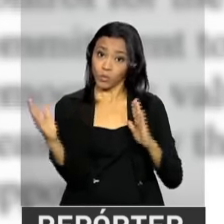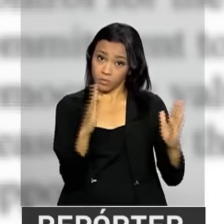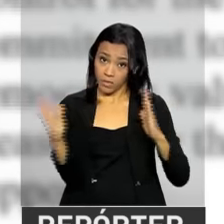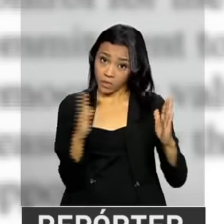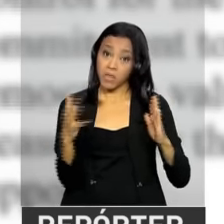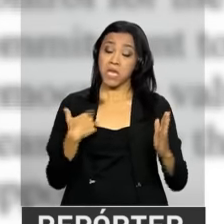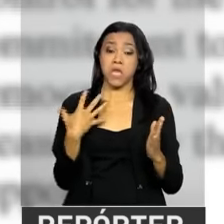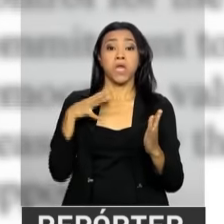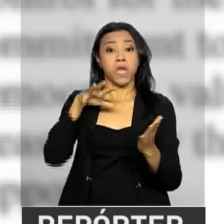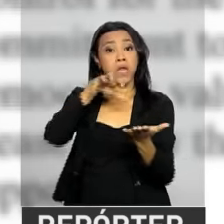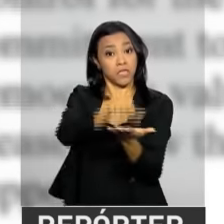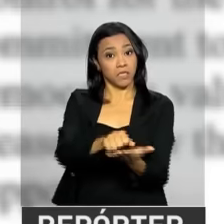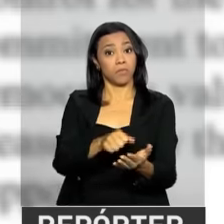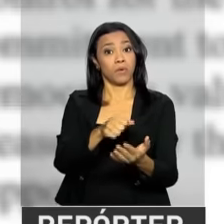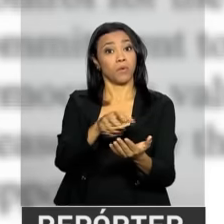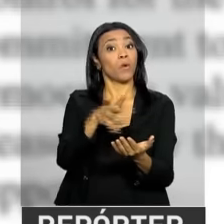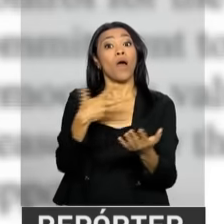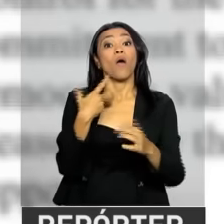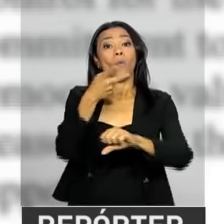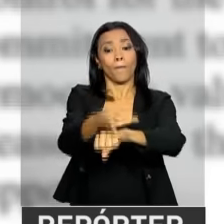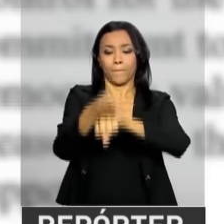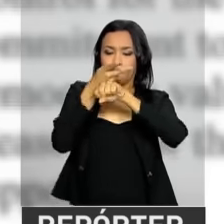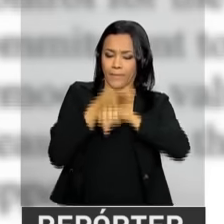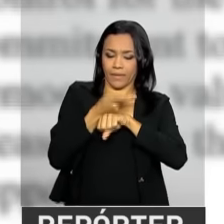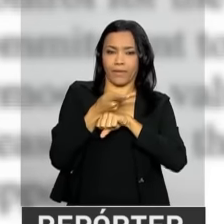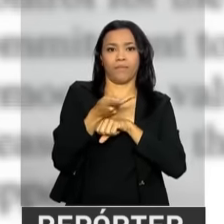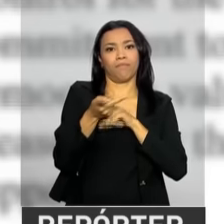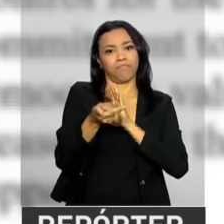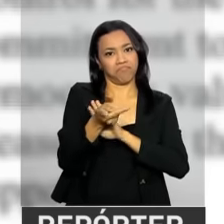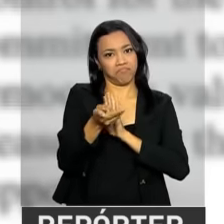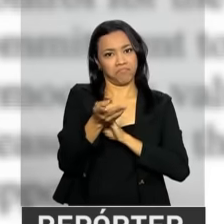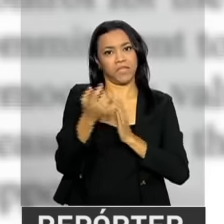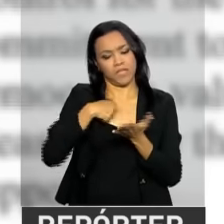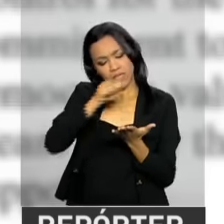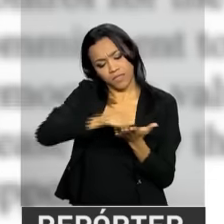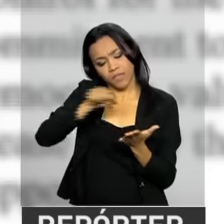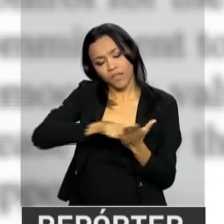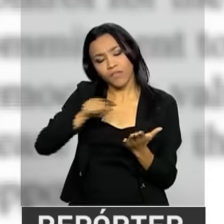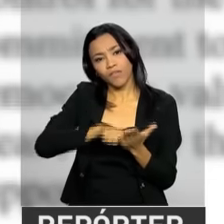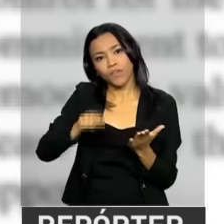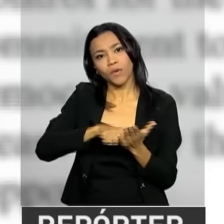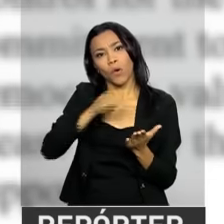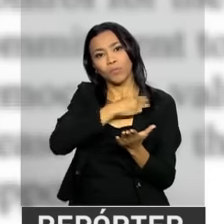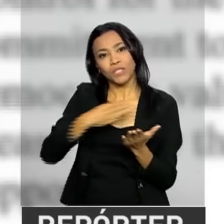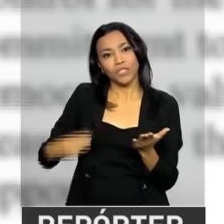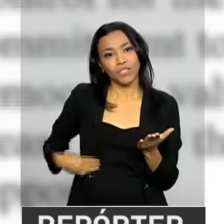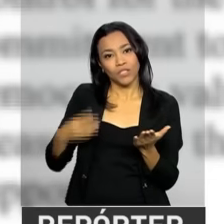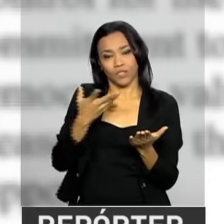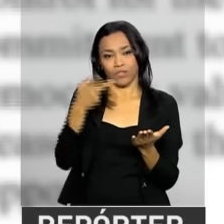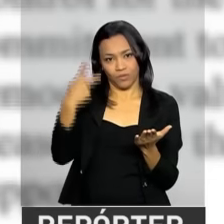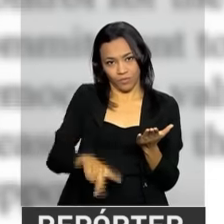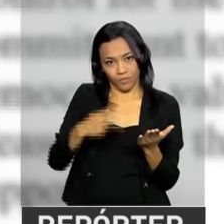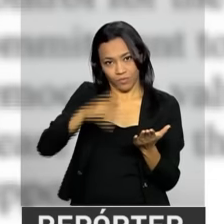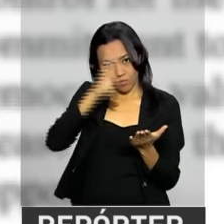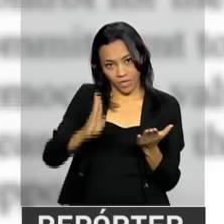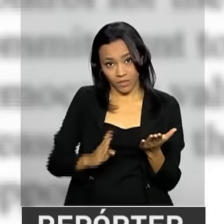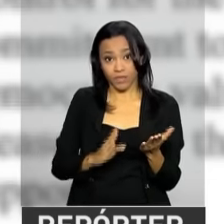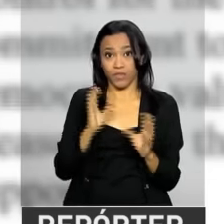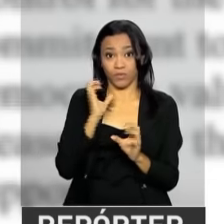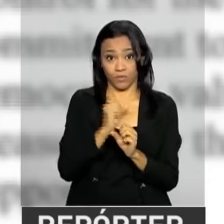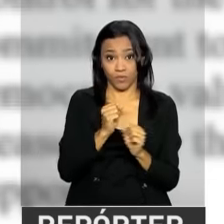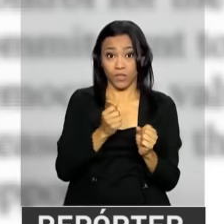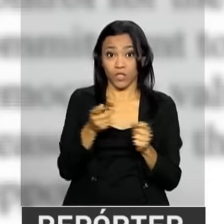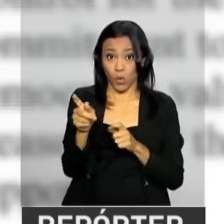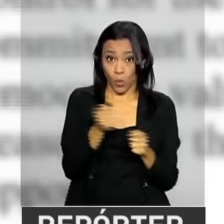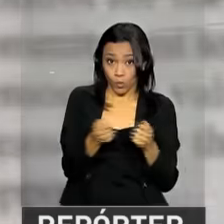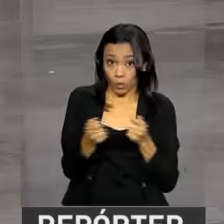Nobel da Paz em 2002 escreveu uma carta ao ministro da Transparência fiscalização e controle do Brasil tor4